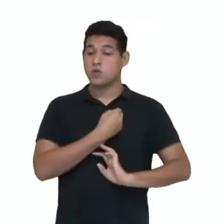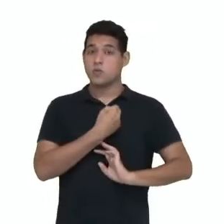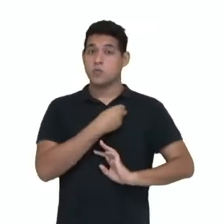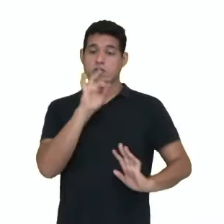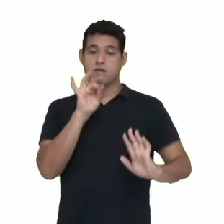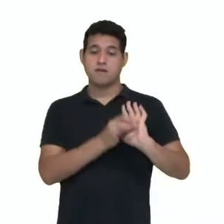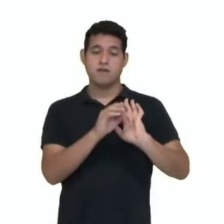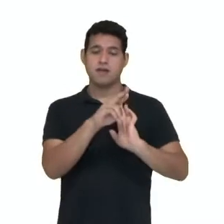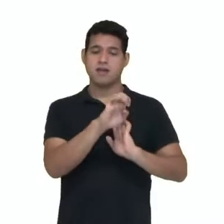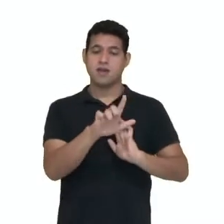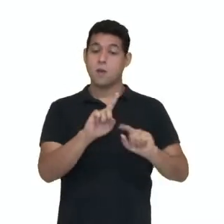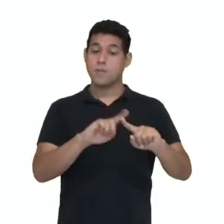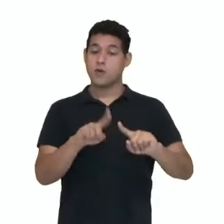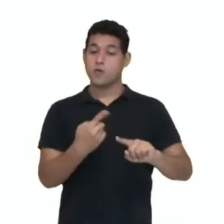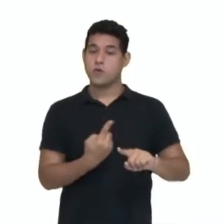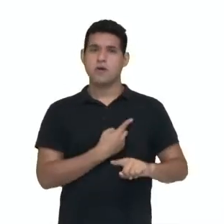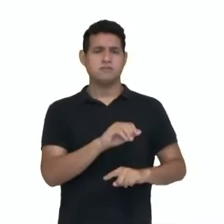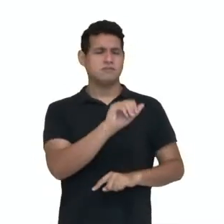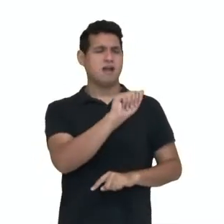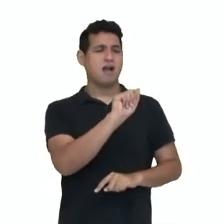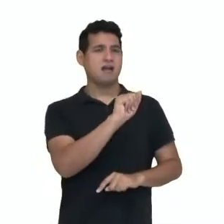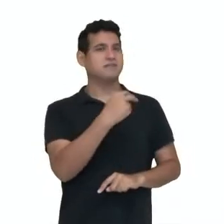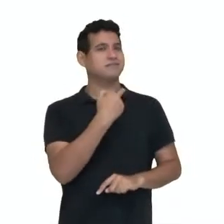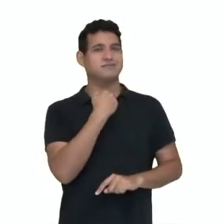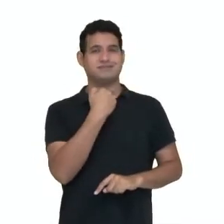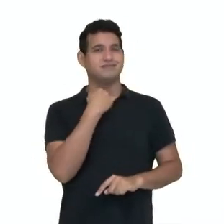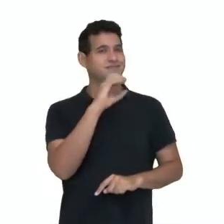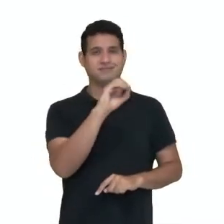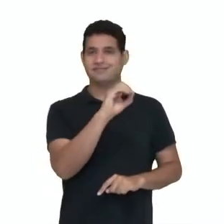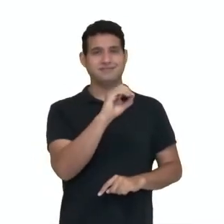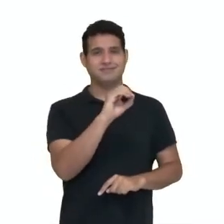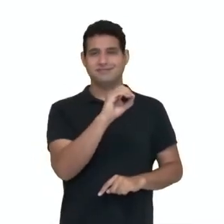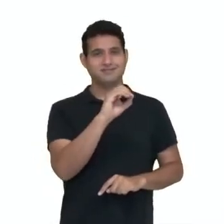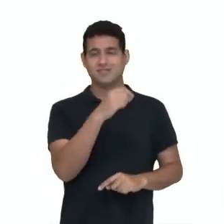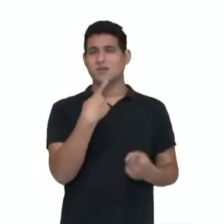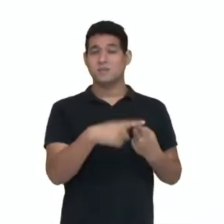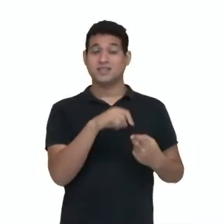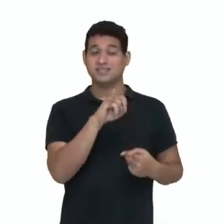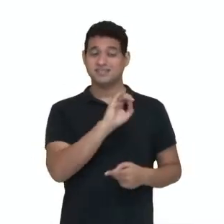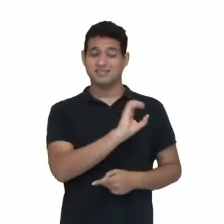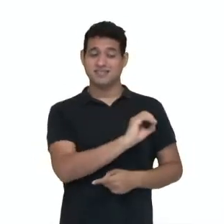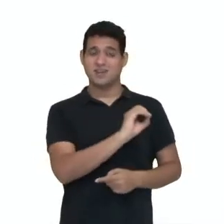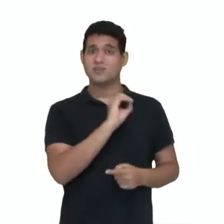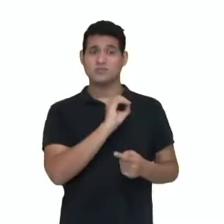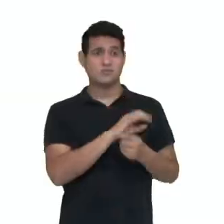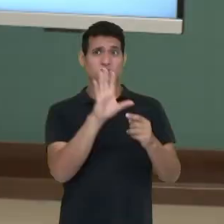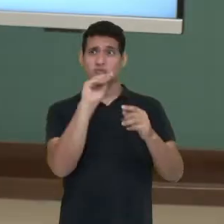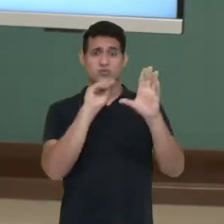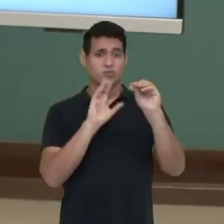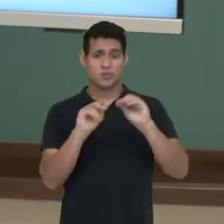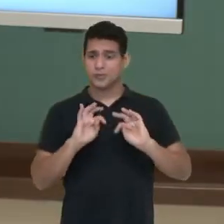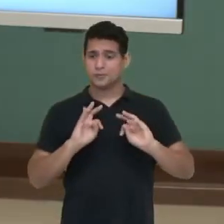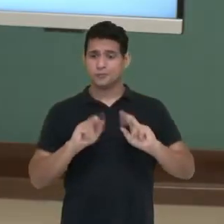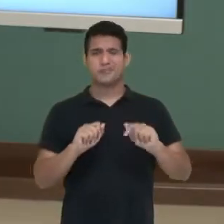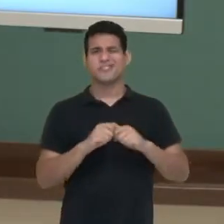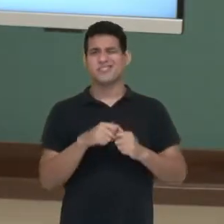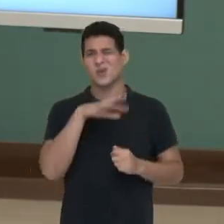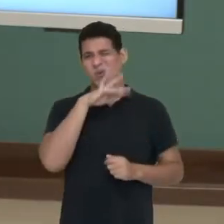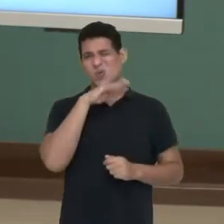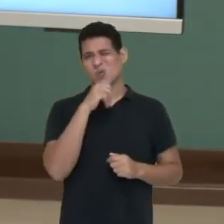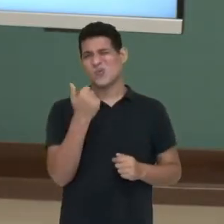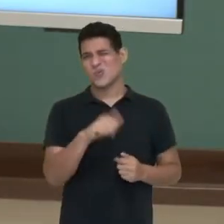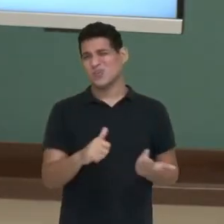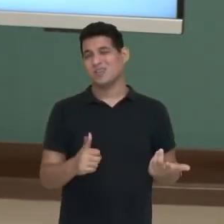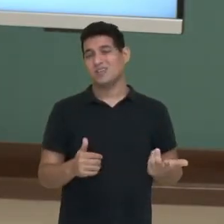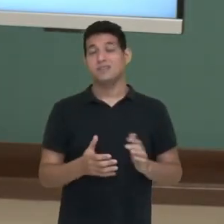reais. Mas o nosso azinho não pode ser zero, tá bom? Porque se ele for zero, some tudo, zera tudo, fica sem graça a nossa